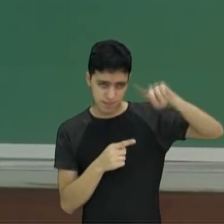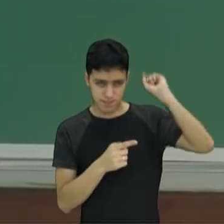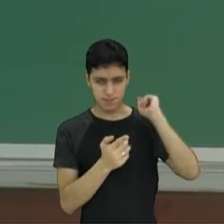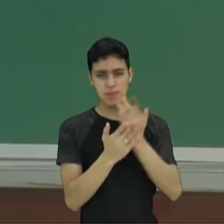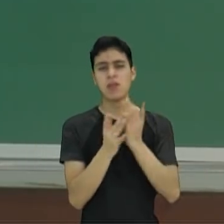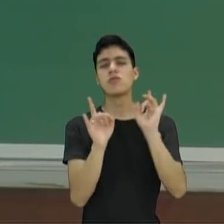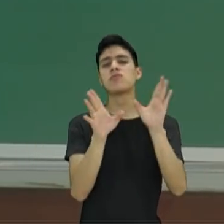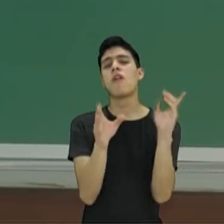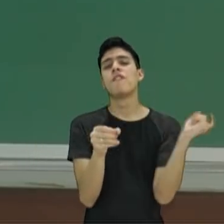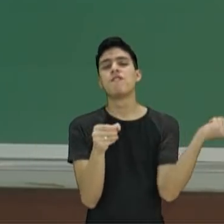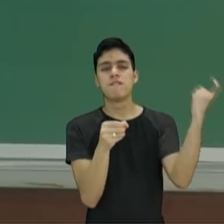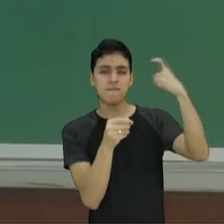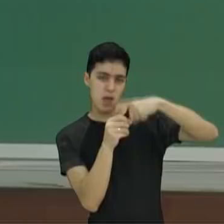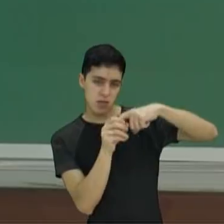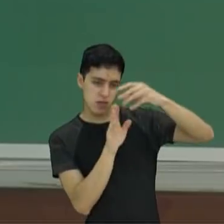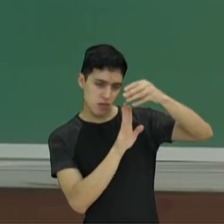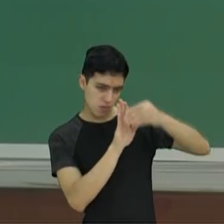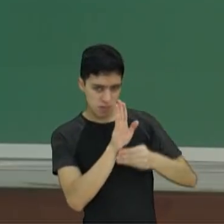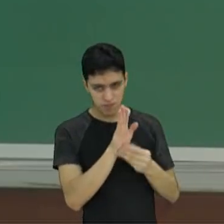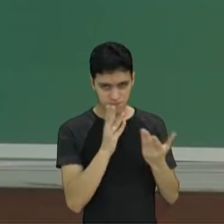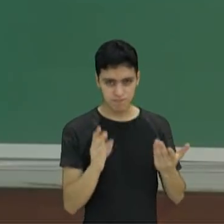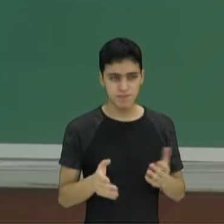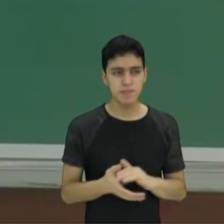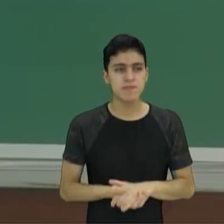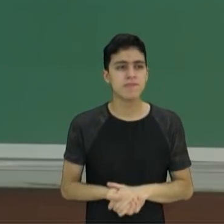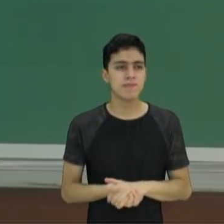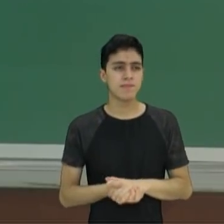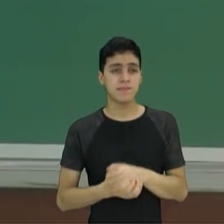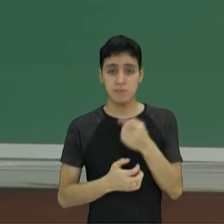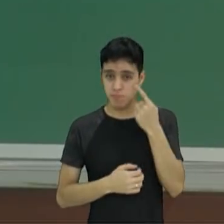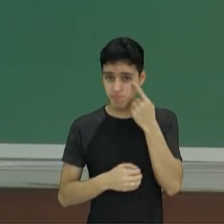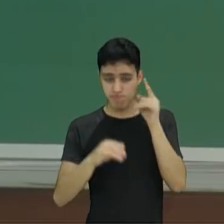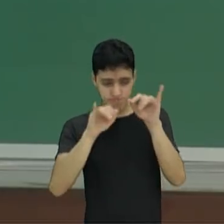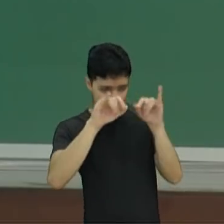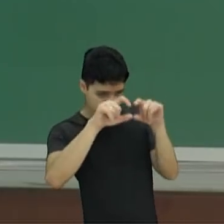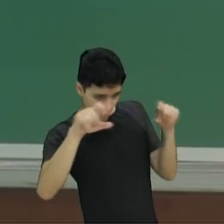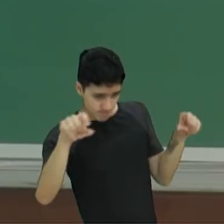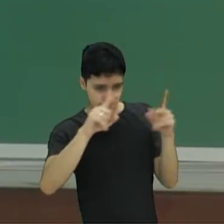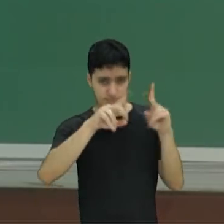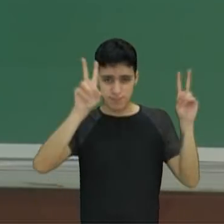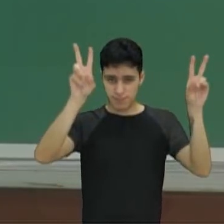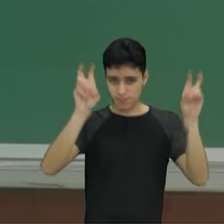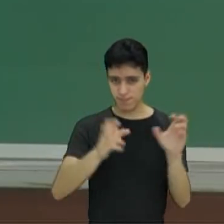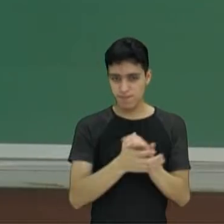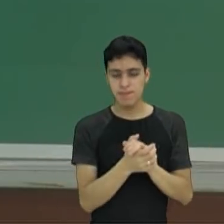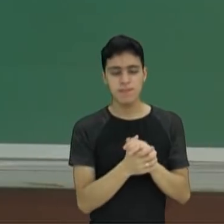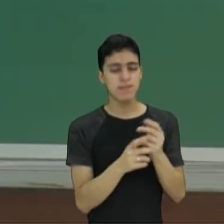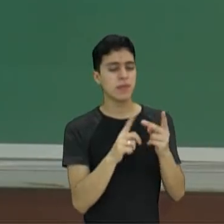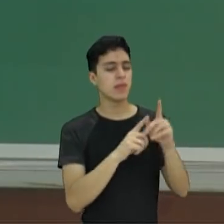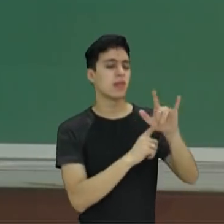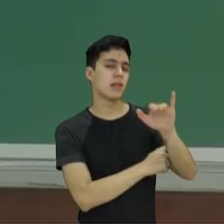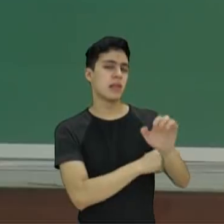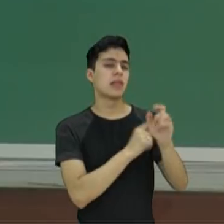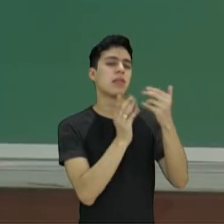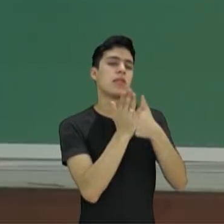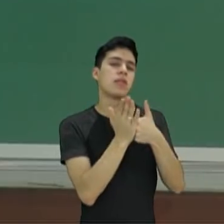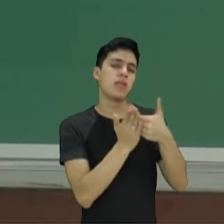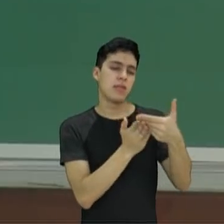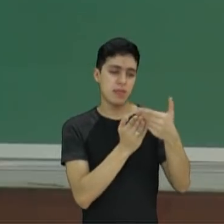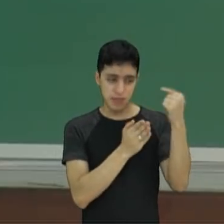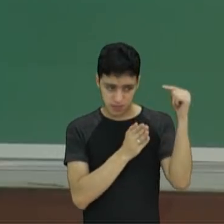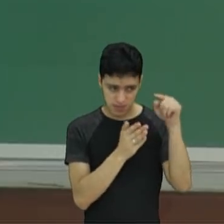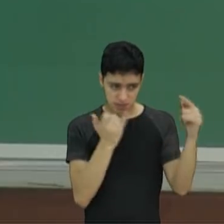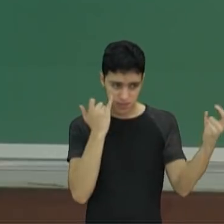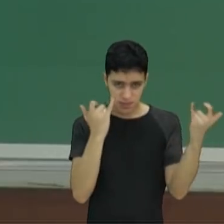né, os elementos estruturais de uma notícia. Então, manchete, que é o título, e o lead, que é o início